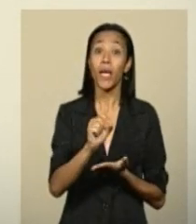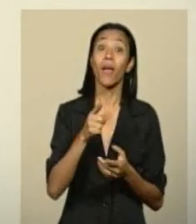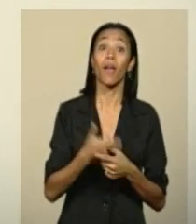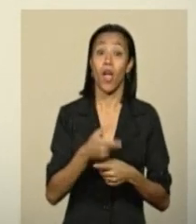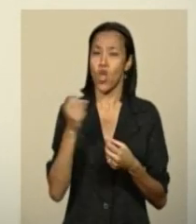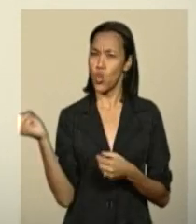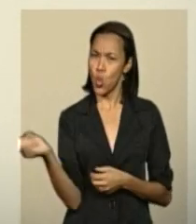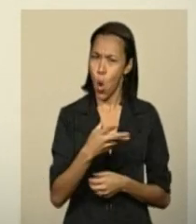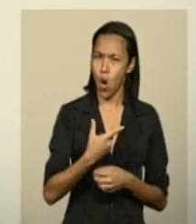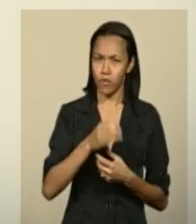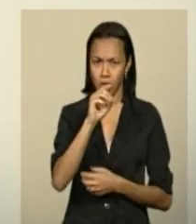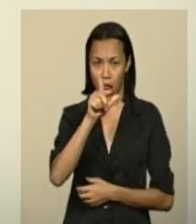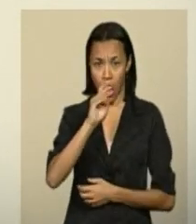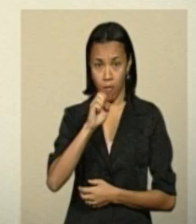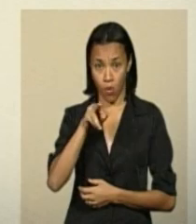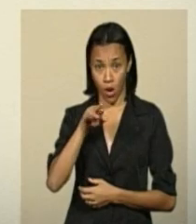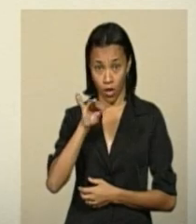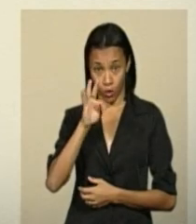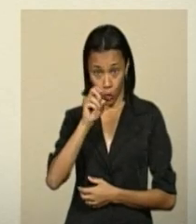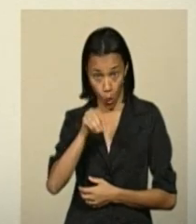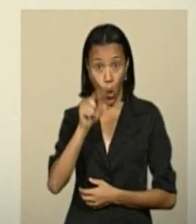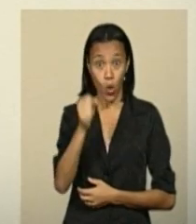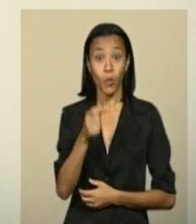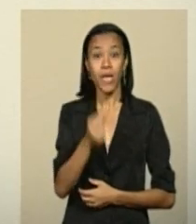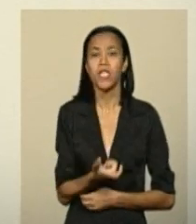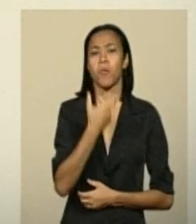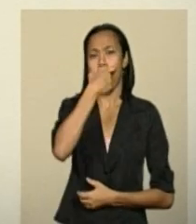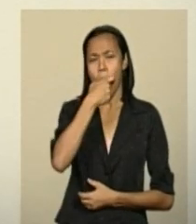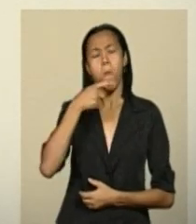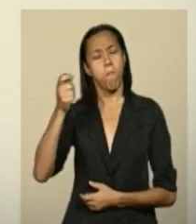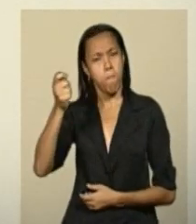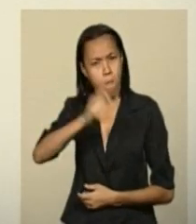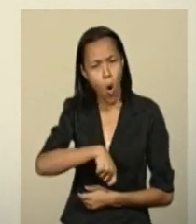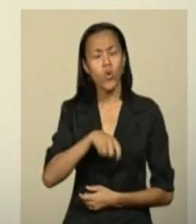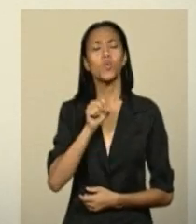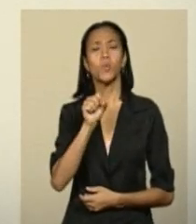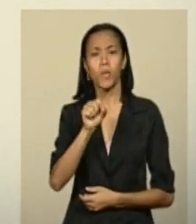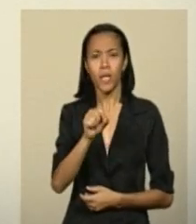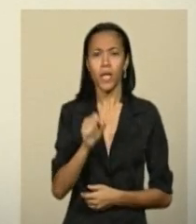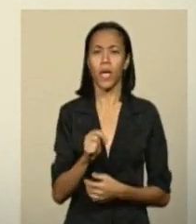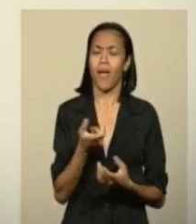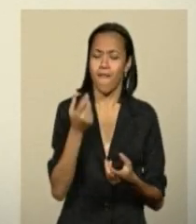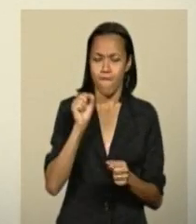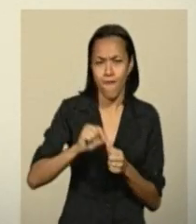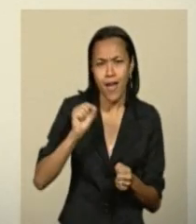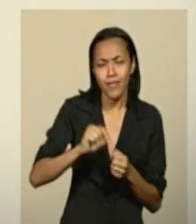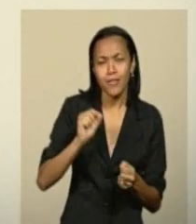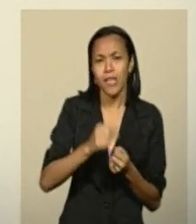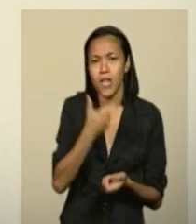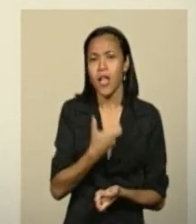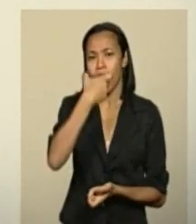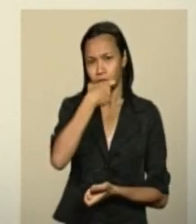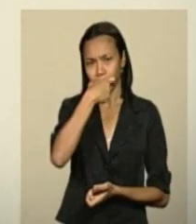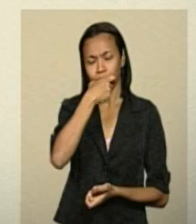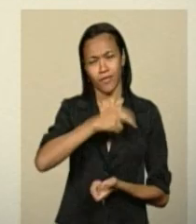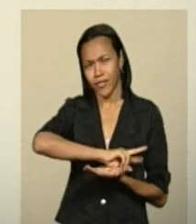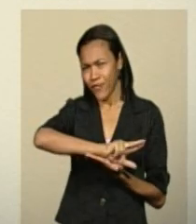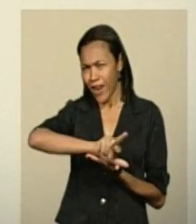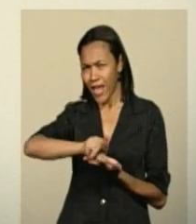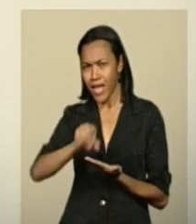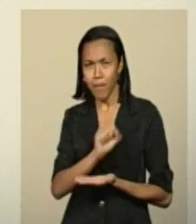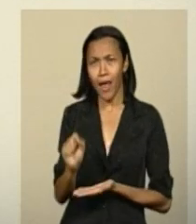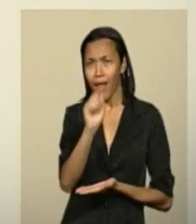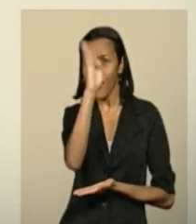novos laboratórios de prótese para que eles possam produzir essas dentaduras nas diferentes